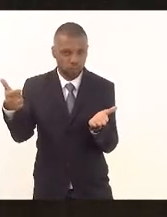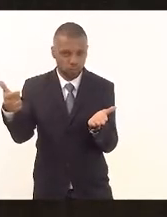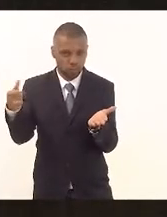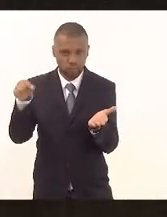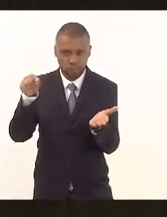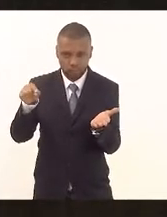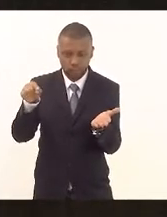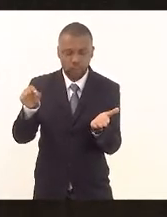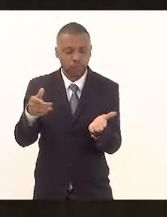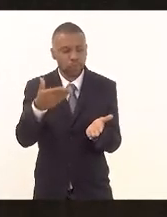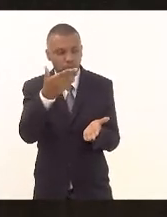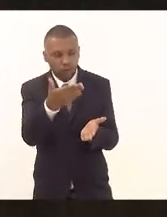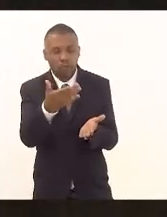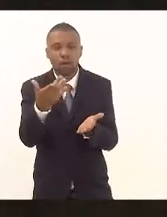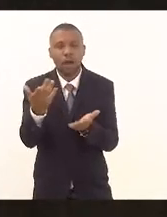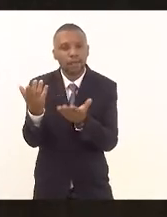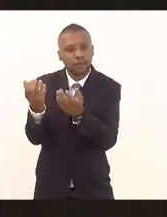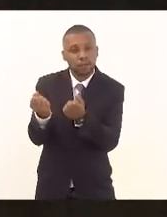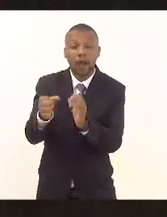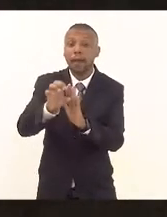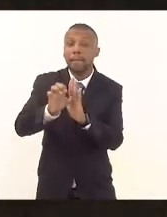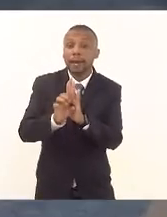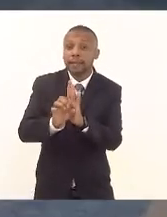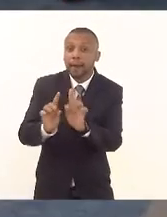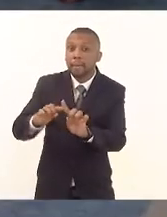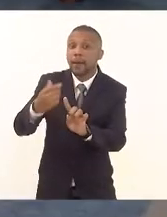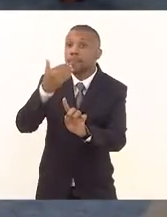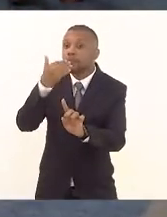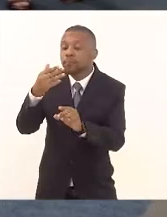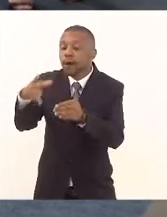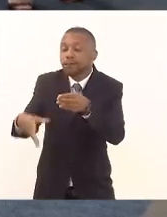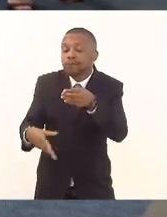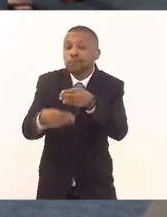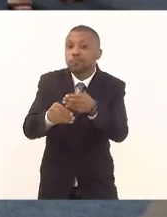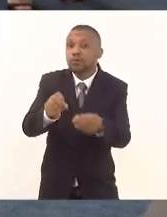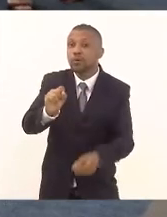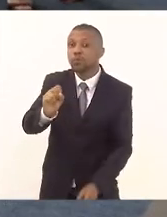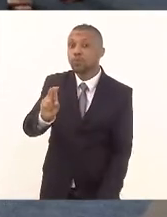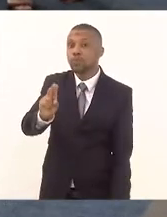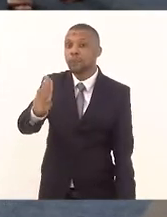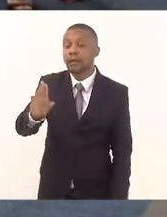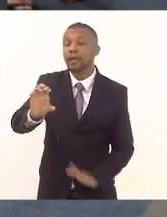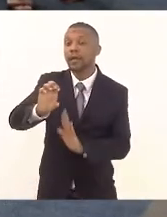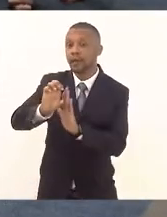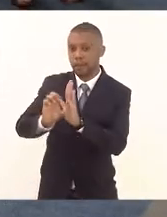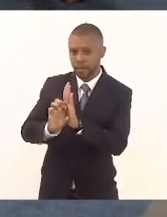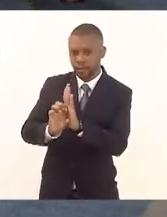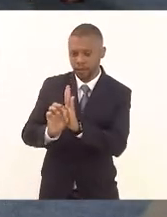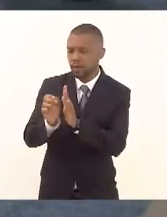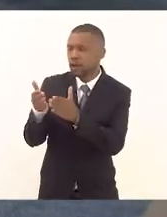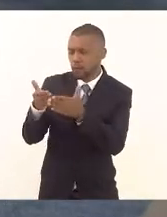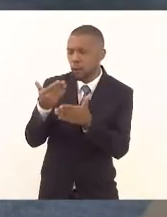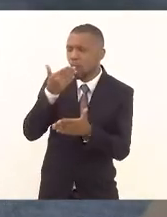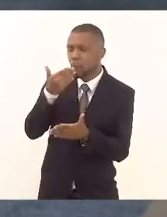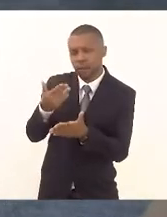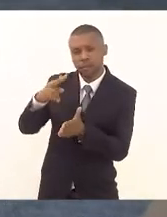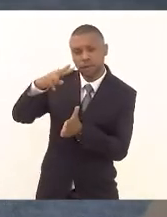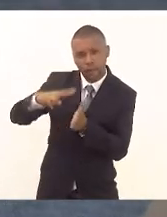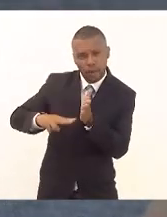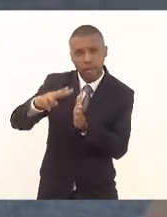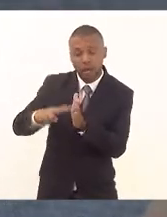Vossa Excelência acatou a emenda com subemenda. É só ler a subemenda, por favor.